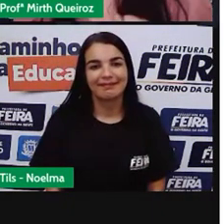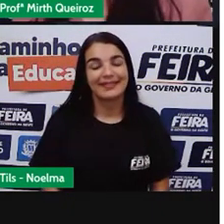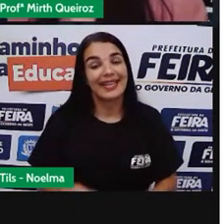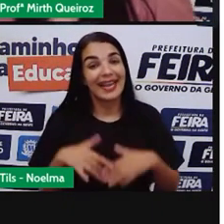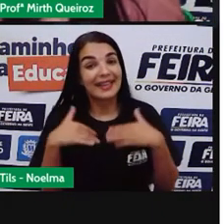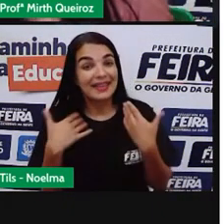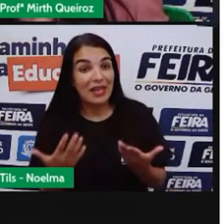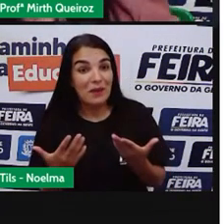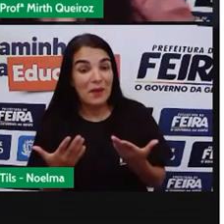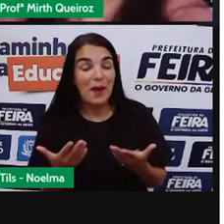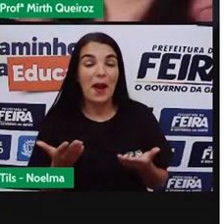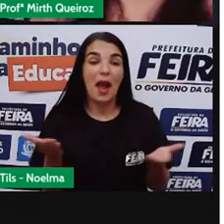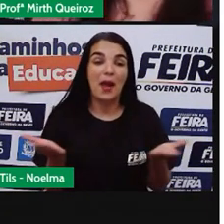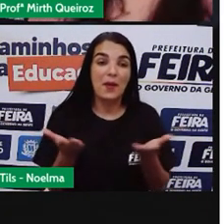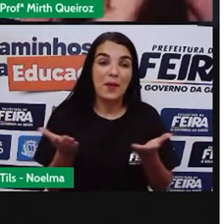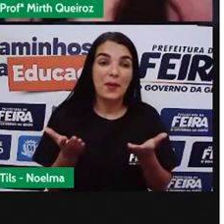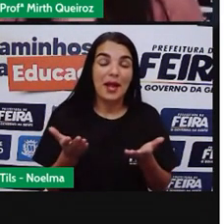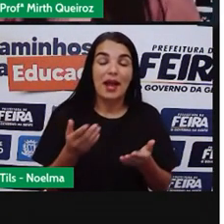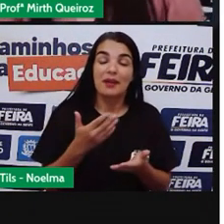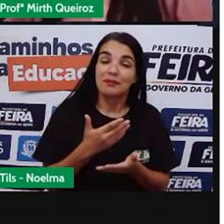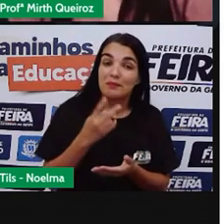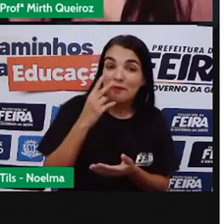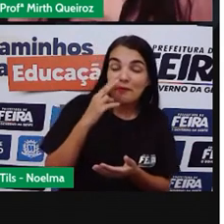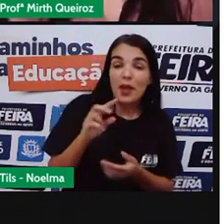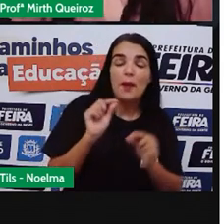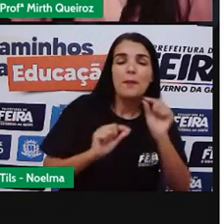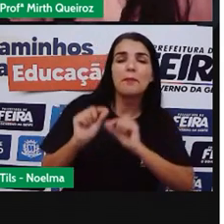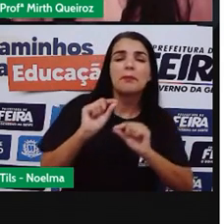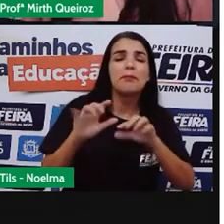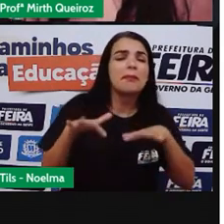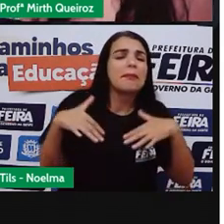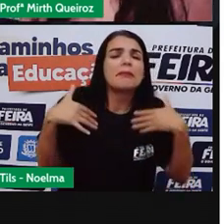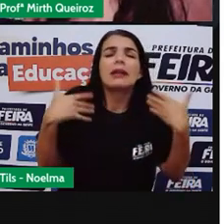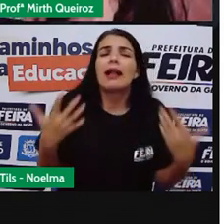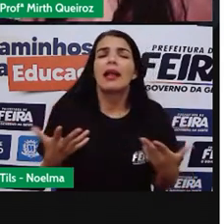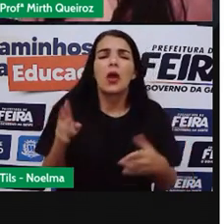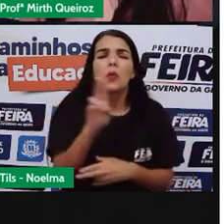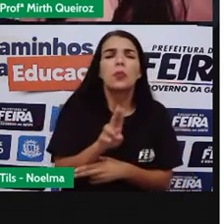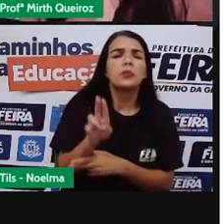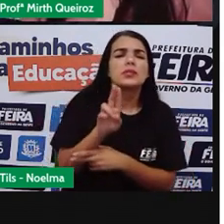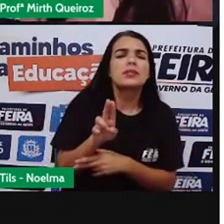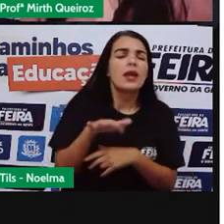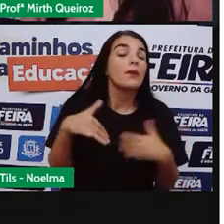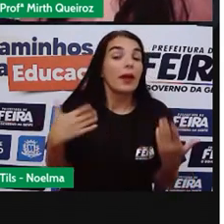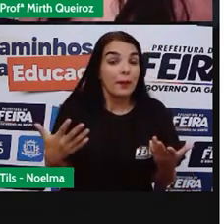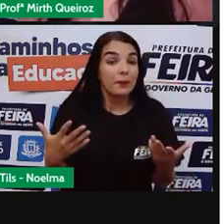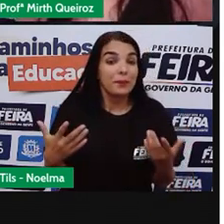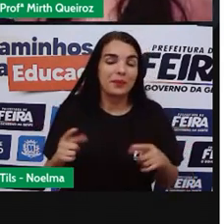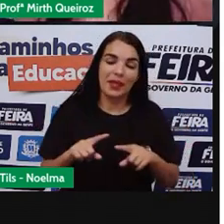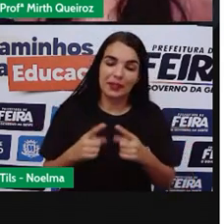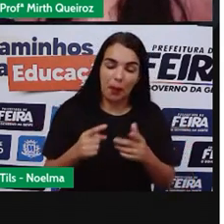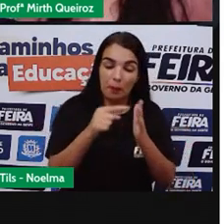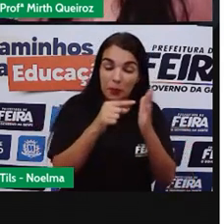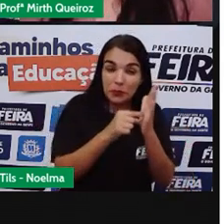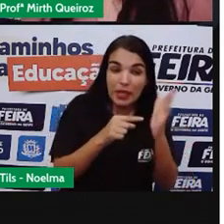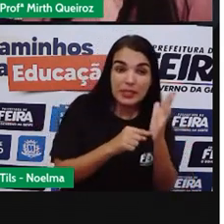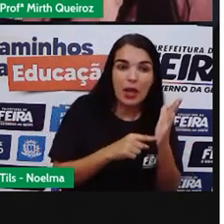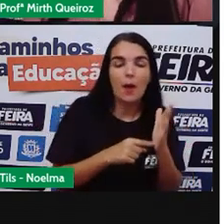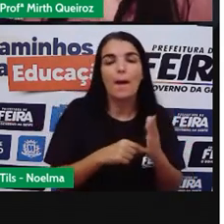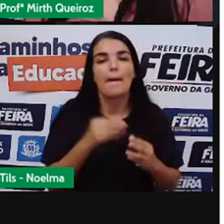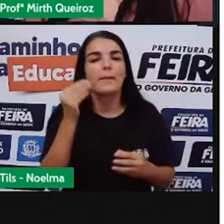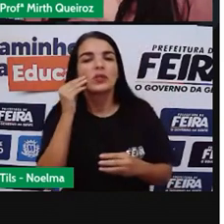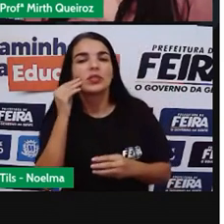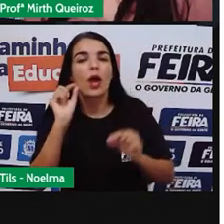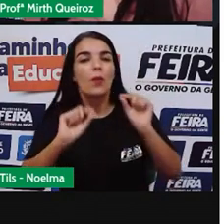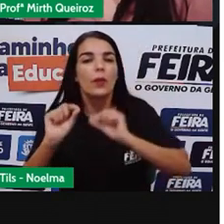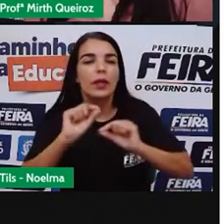E assim, para que servem os sinais de pontuação? No geral, para representar pausas na fala,